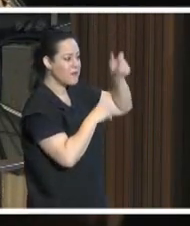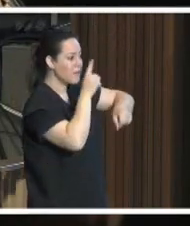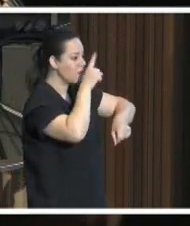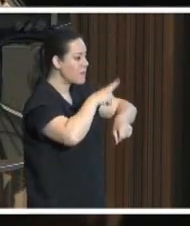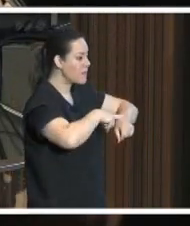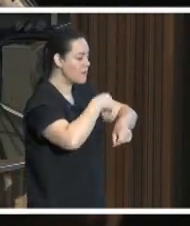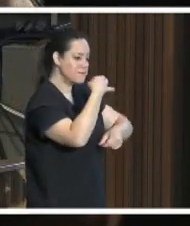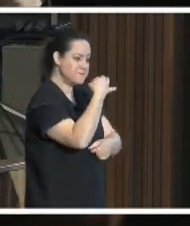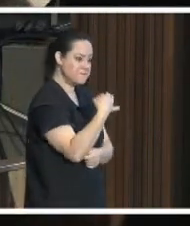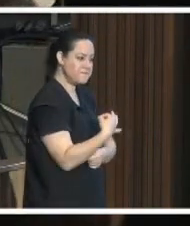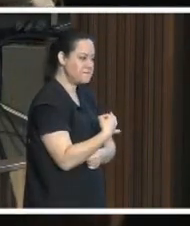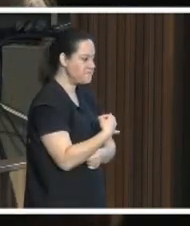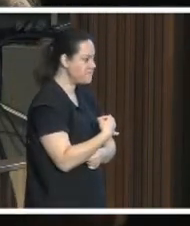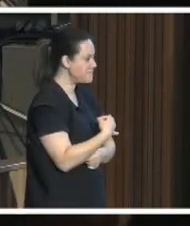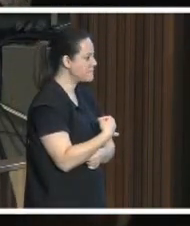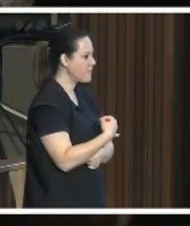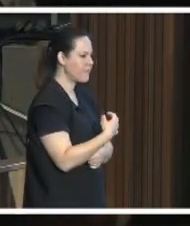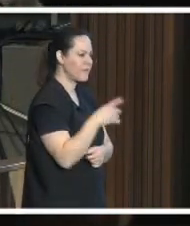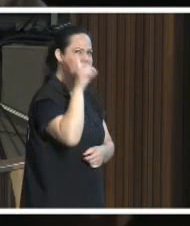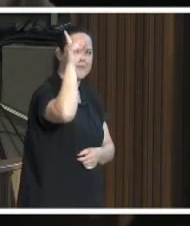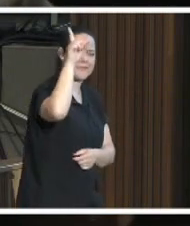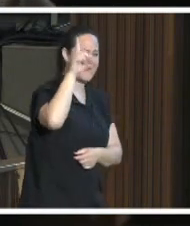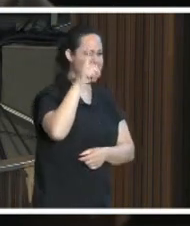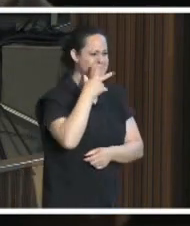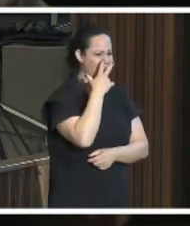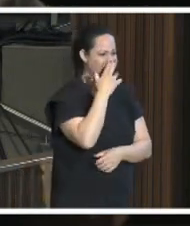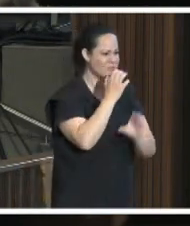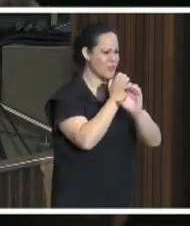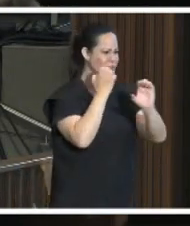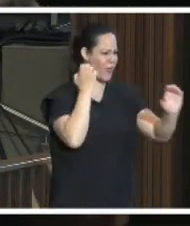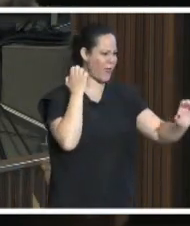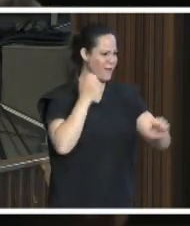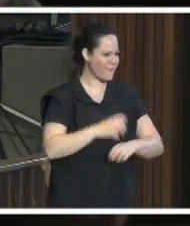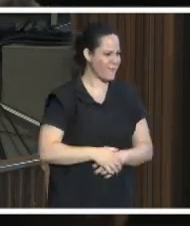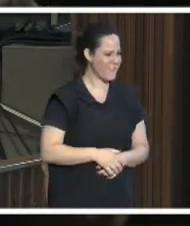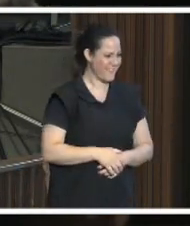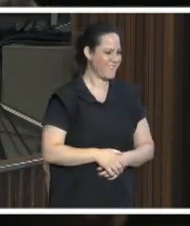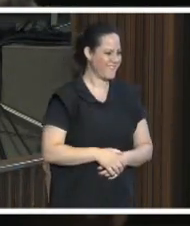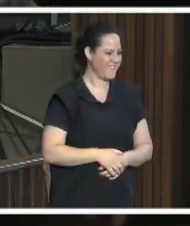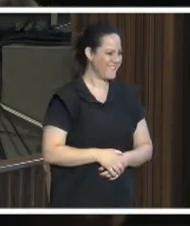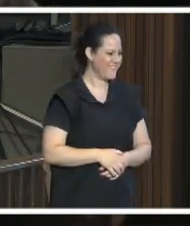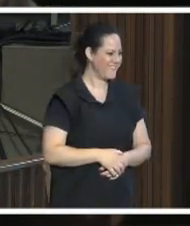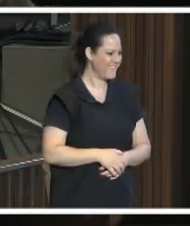certa, olha que engenharia, fala a verdade,